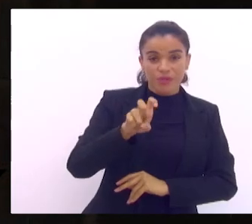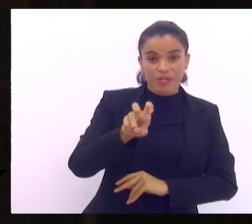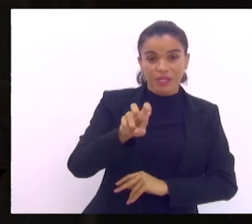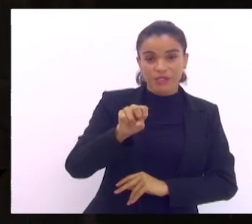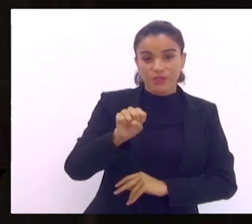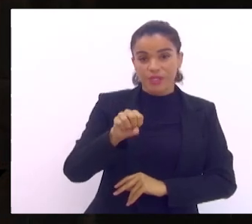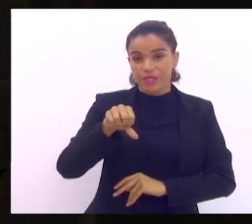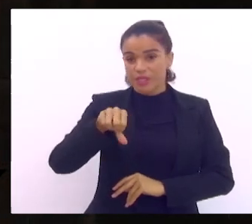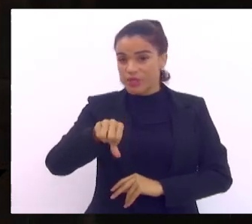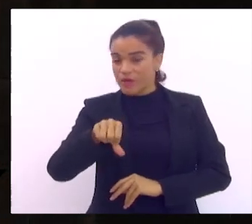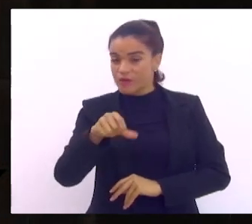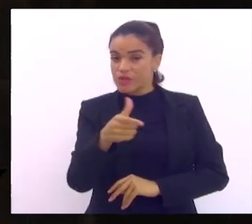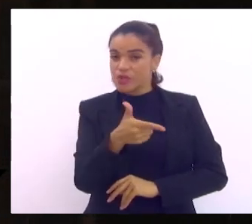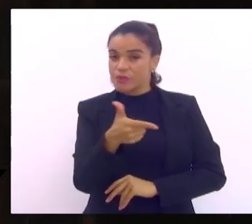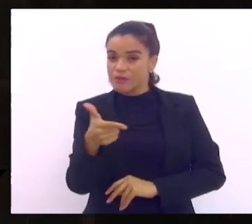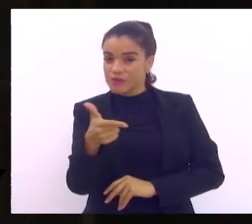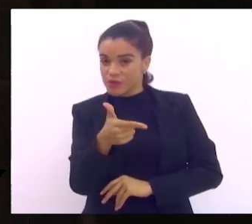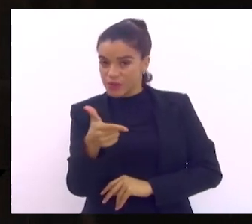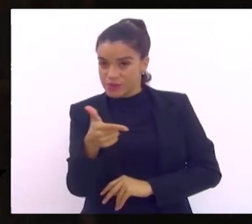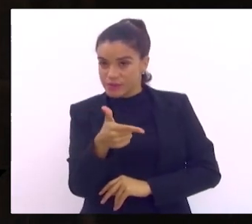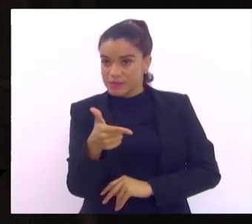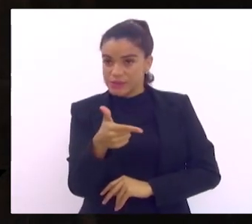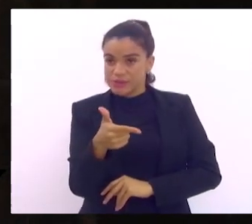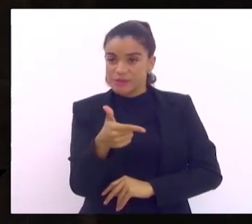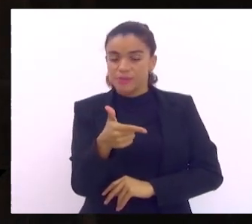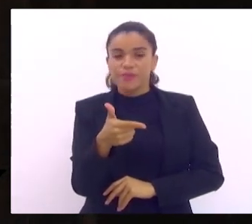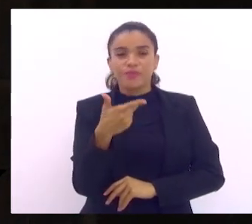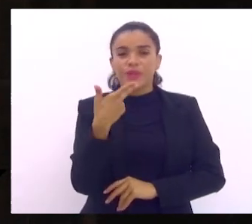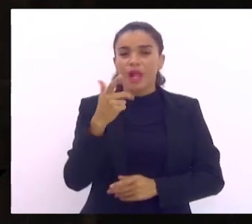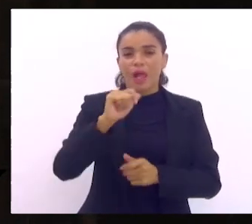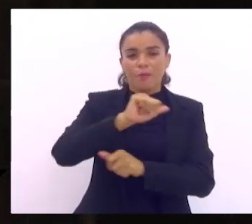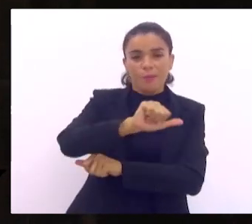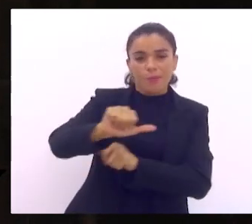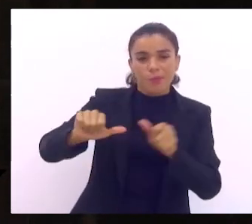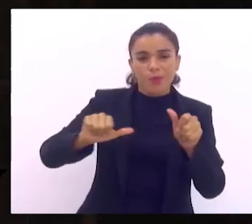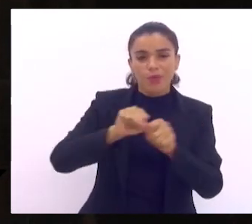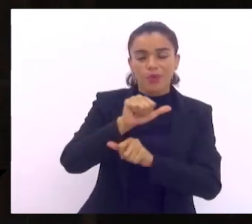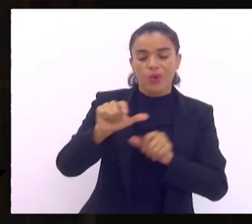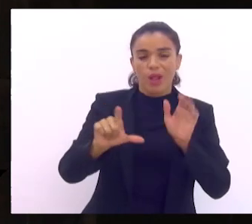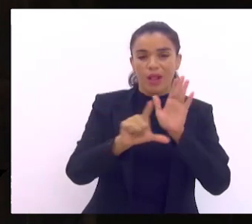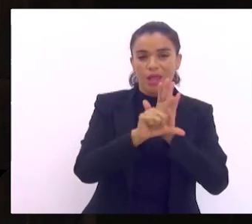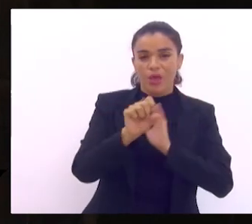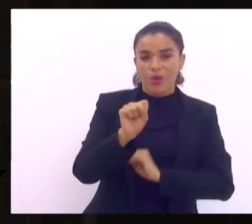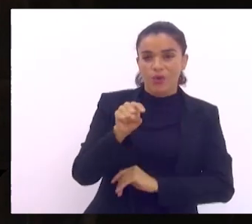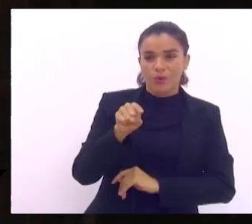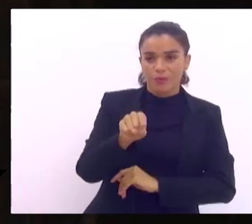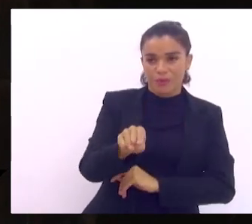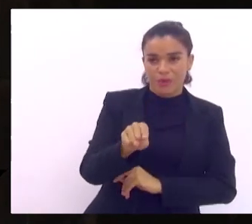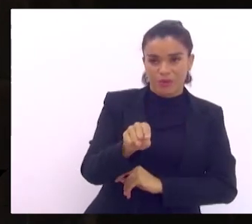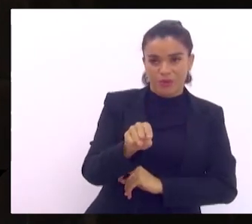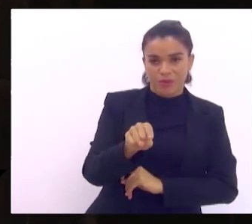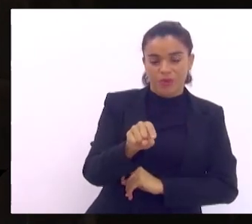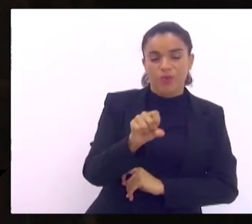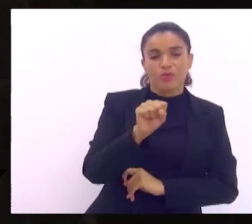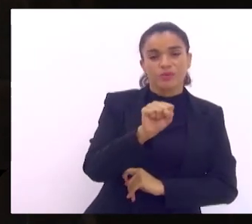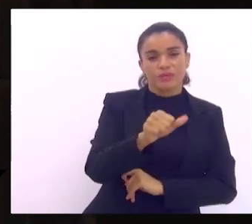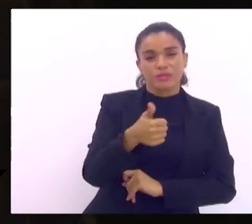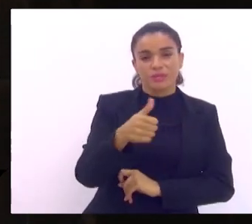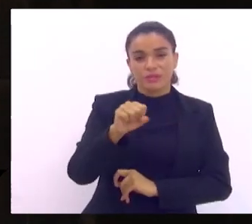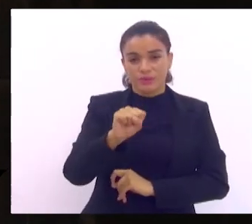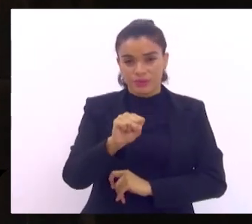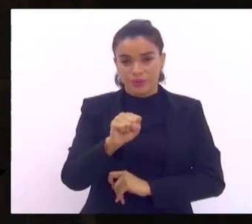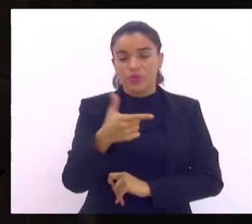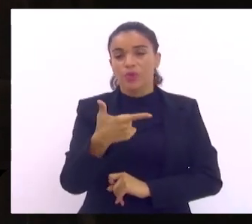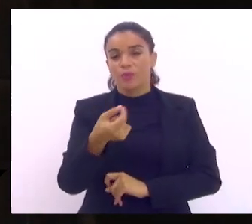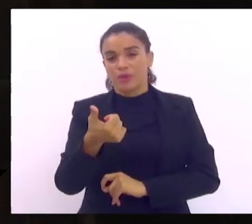9.589, de 2022, que ela alterou a Lei 8.266, de 2018.